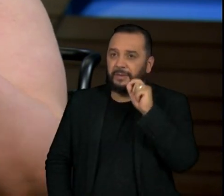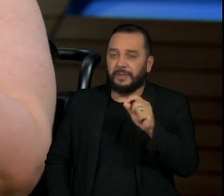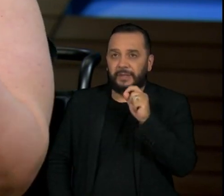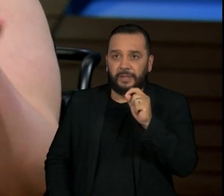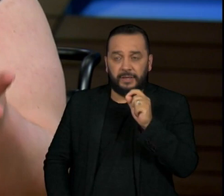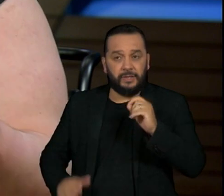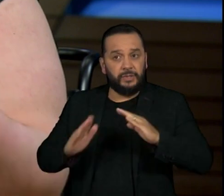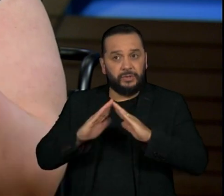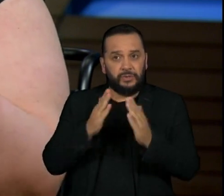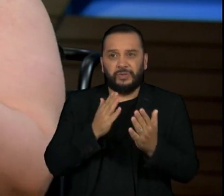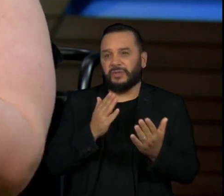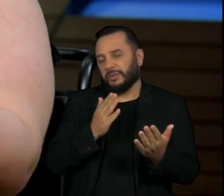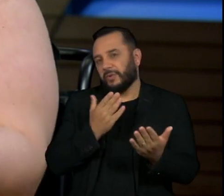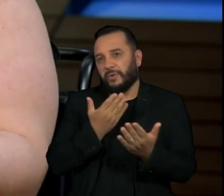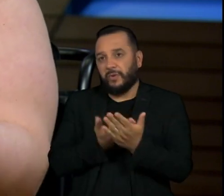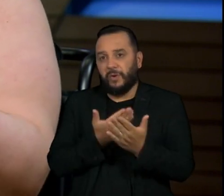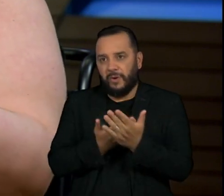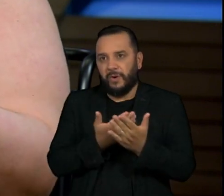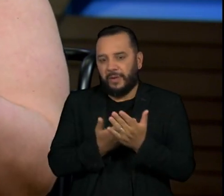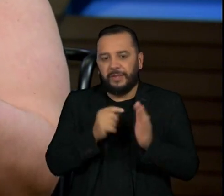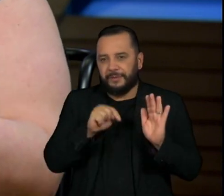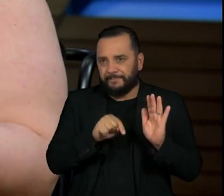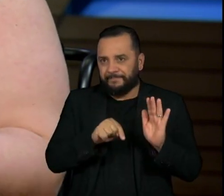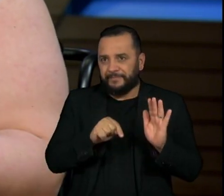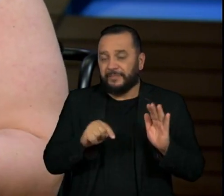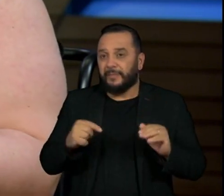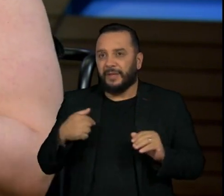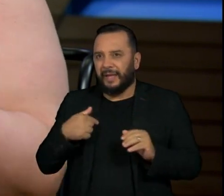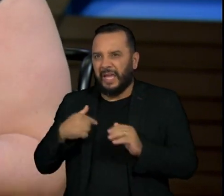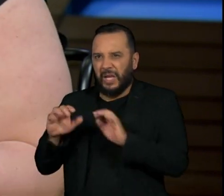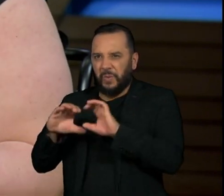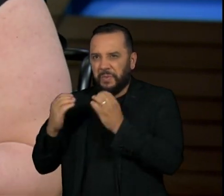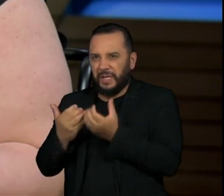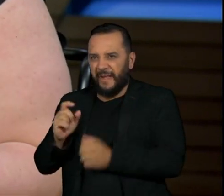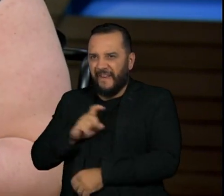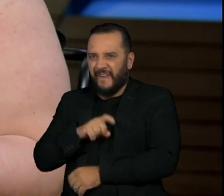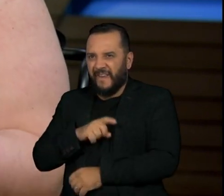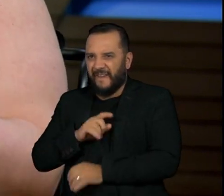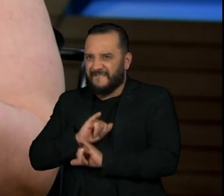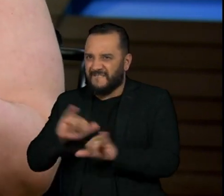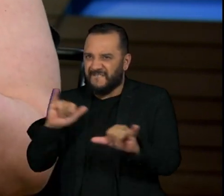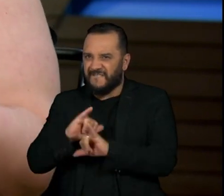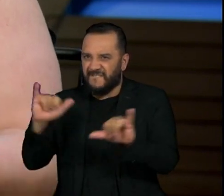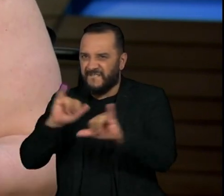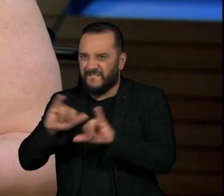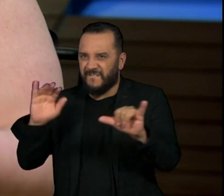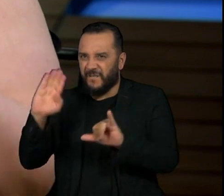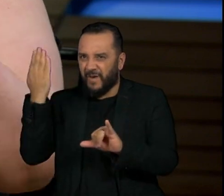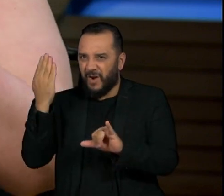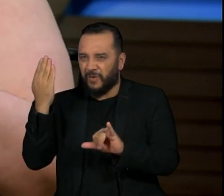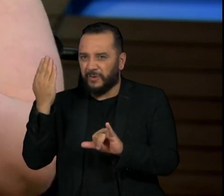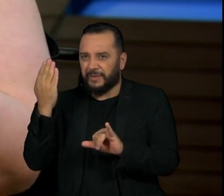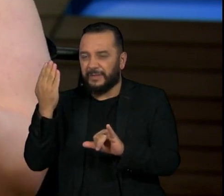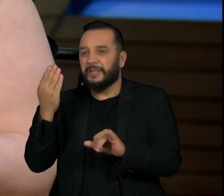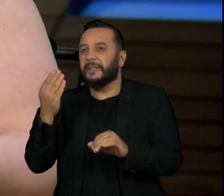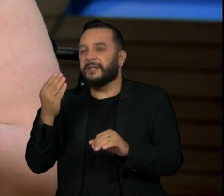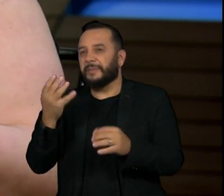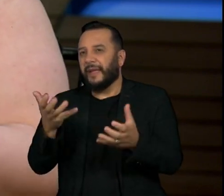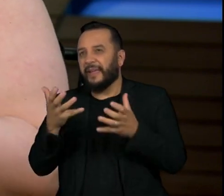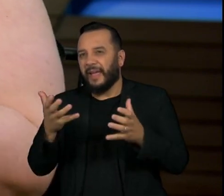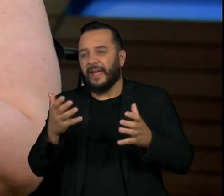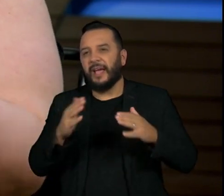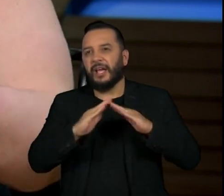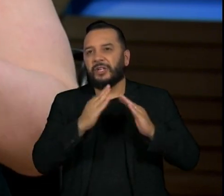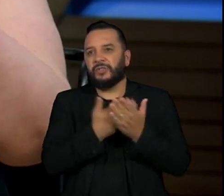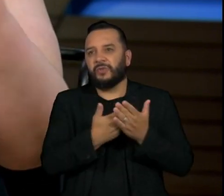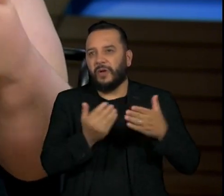organiza e cultua massacres para além dos fakes, que eles teriam o poder de fazer a gente fechar escolas, né? Fechar escolas, fechar universidades, porque